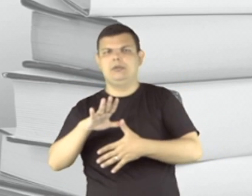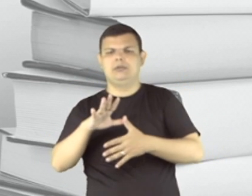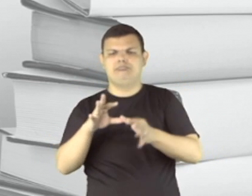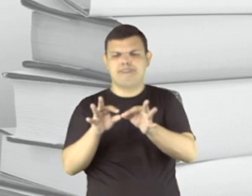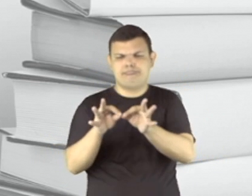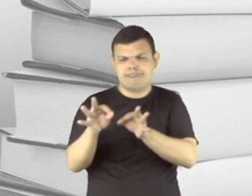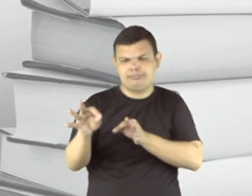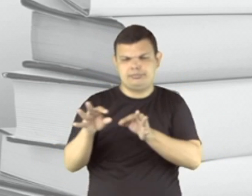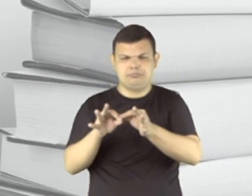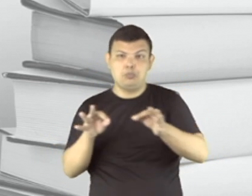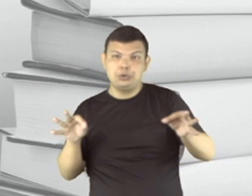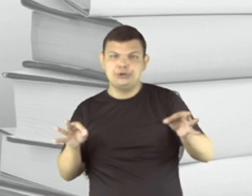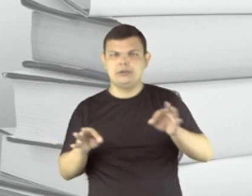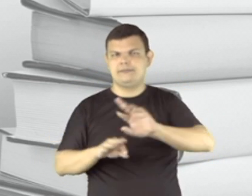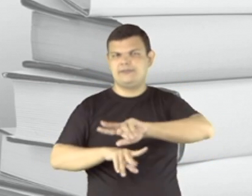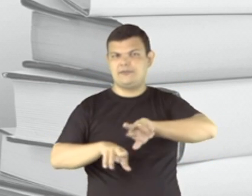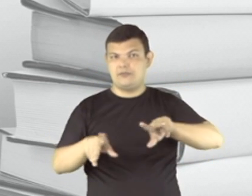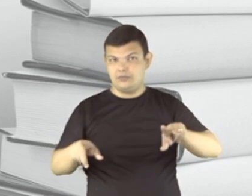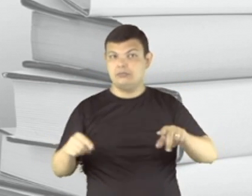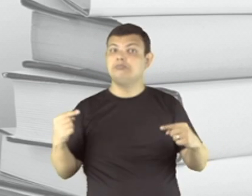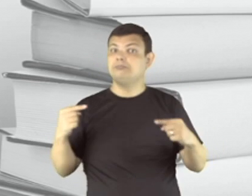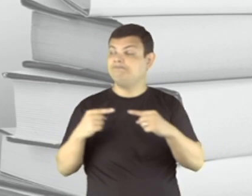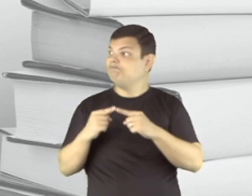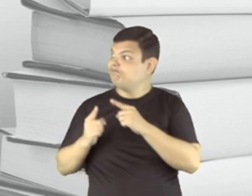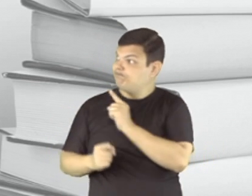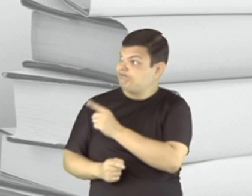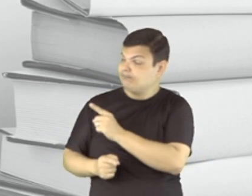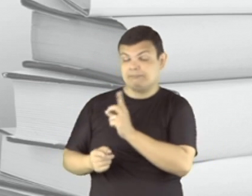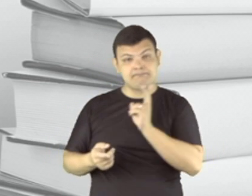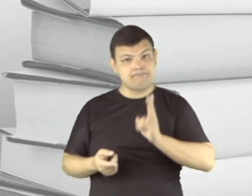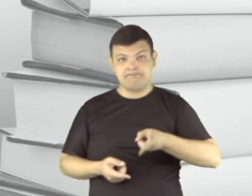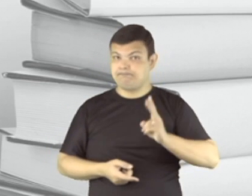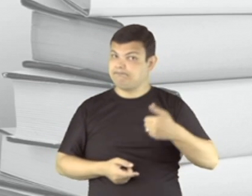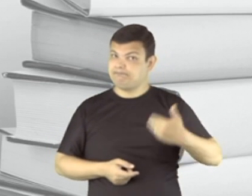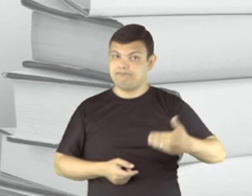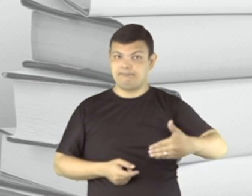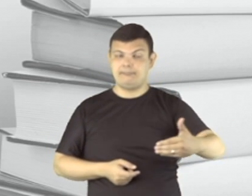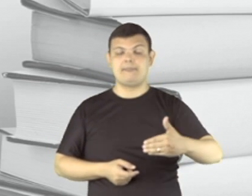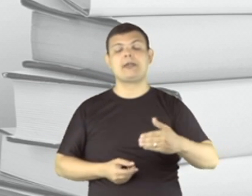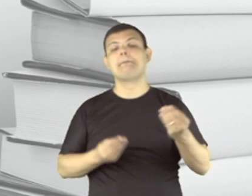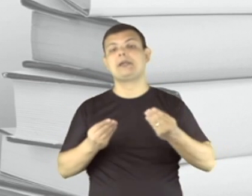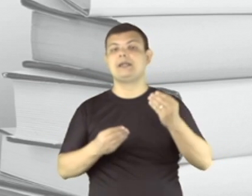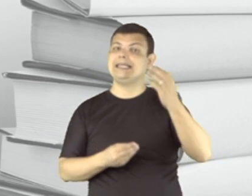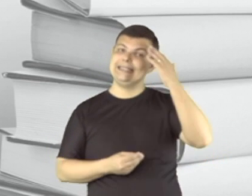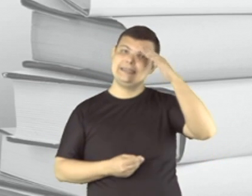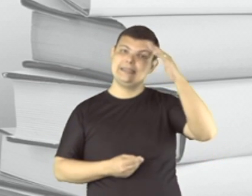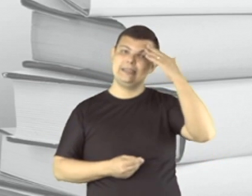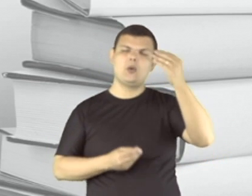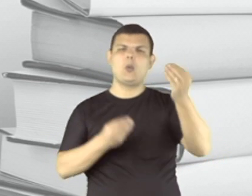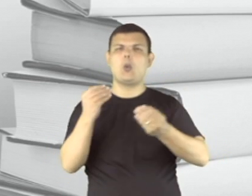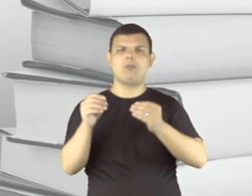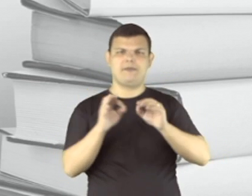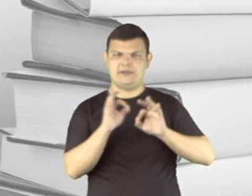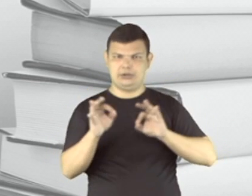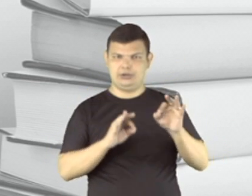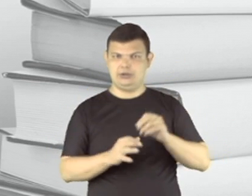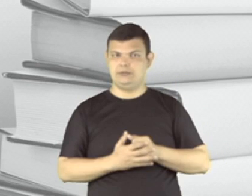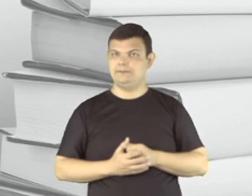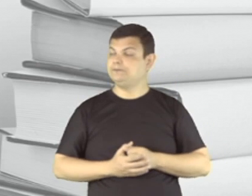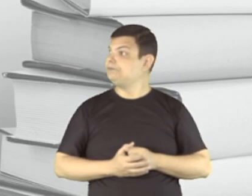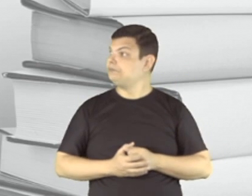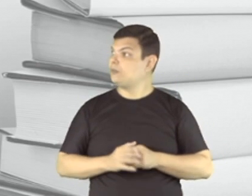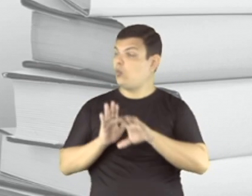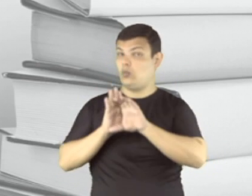vai trabalhar, que a gente utiliza muito esta malha quadriculada para poder entender como funciona isso. Então aqui